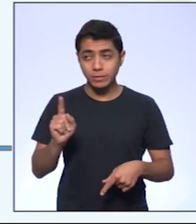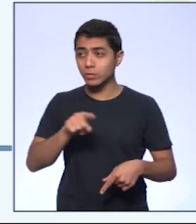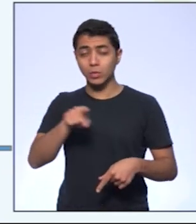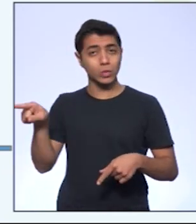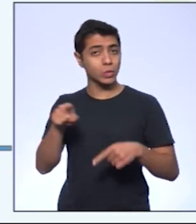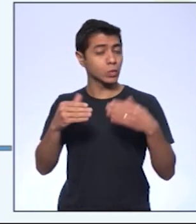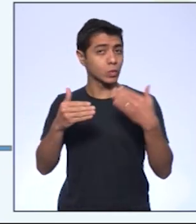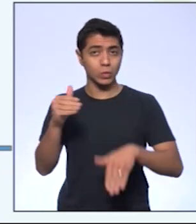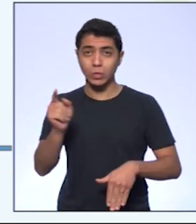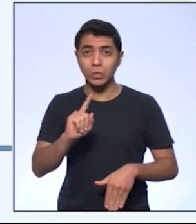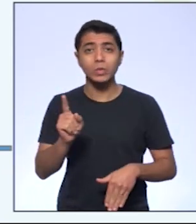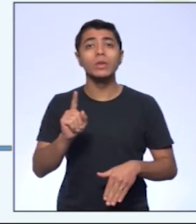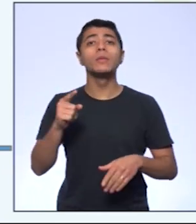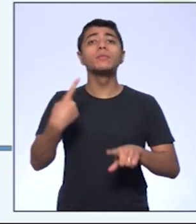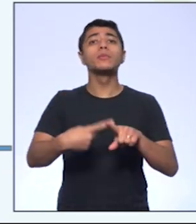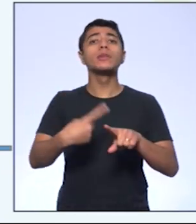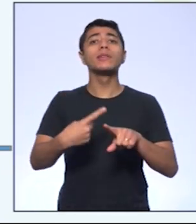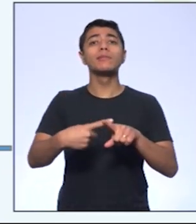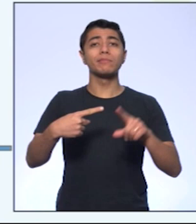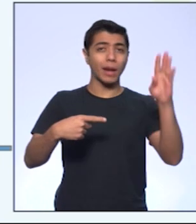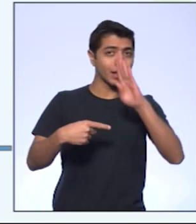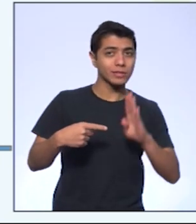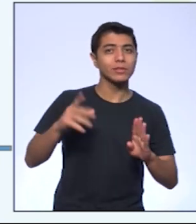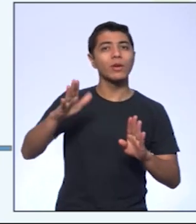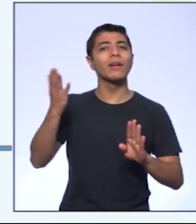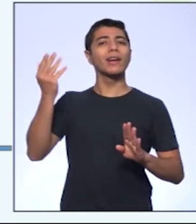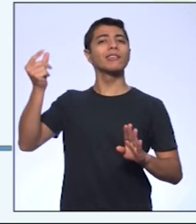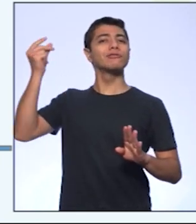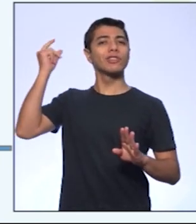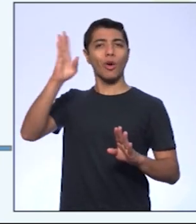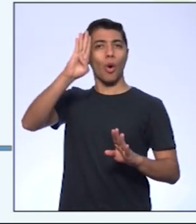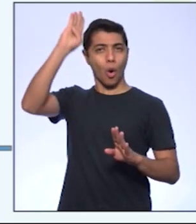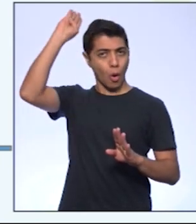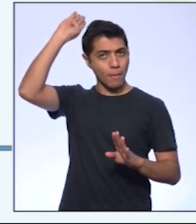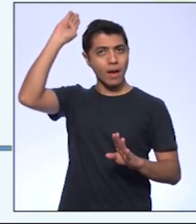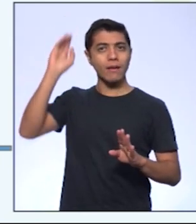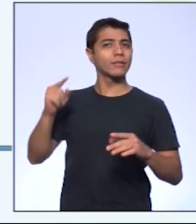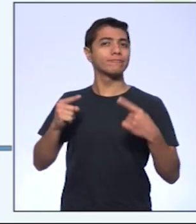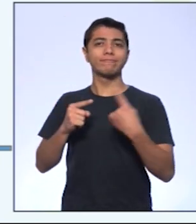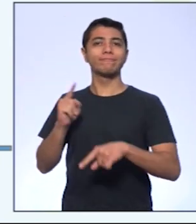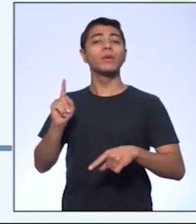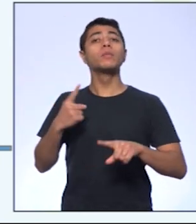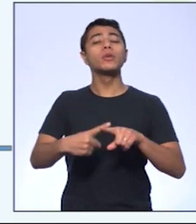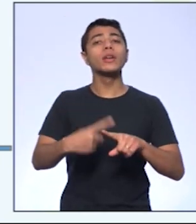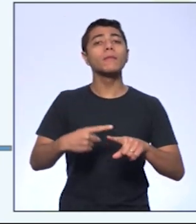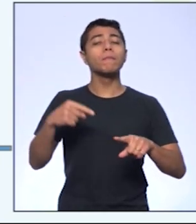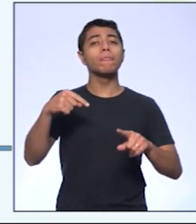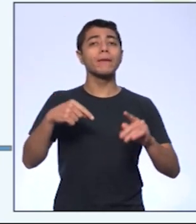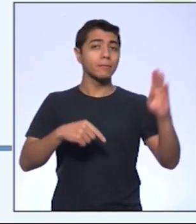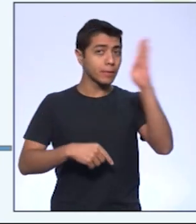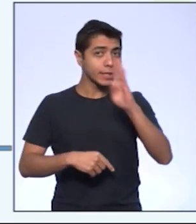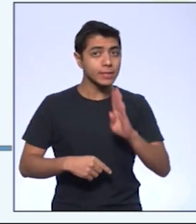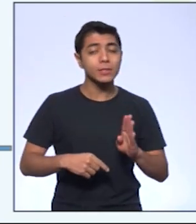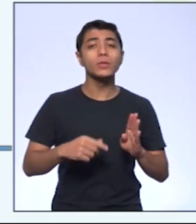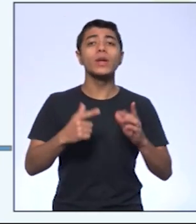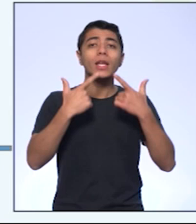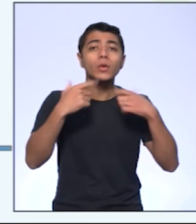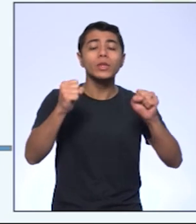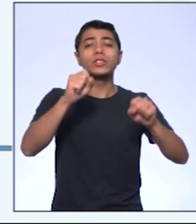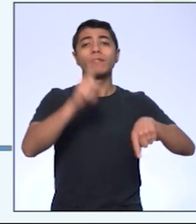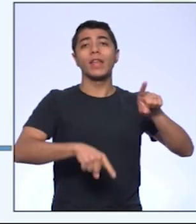Antiga, pois ambos consideram a variação linguística no Brasil como decorrente de aspectos